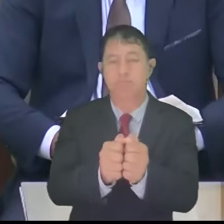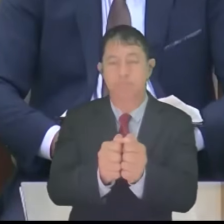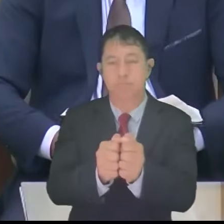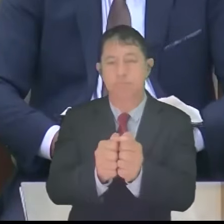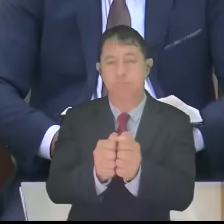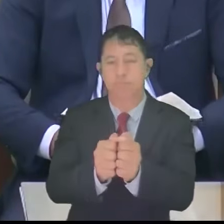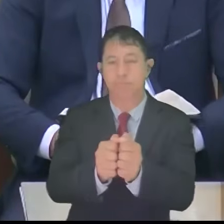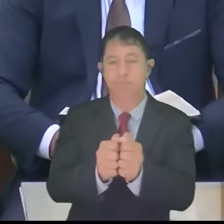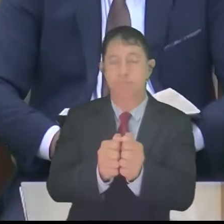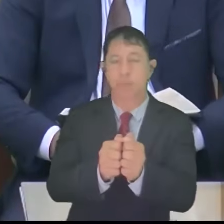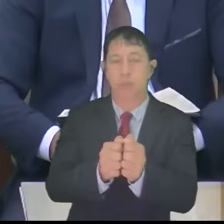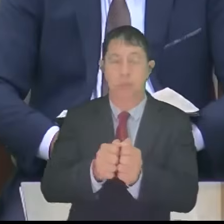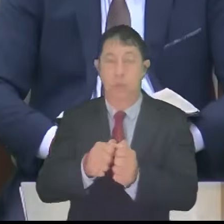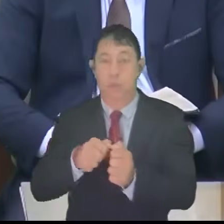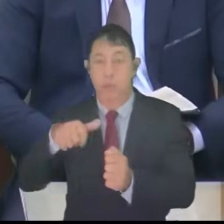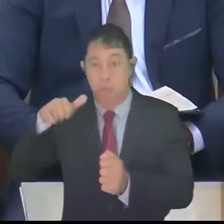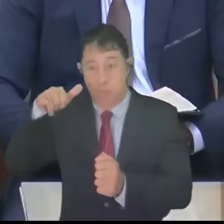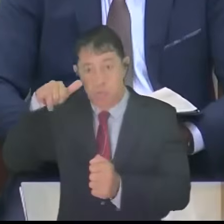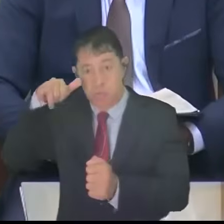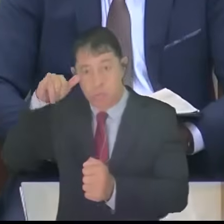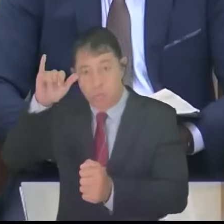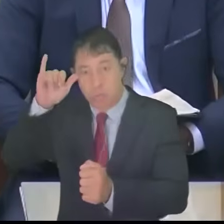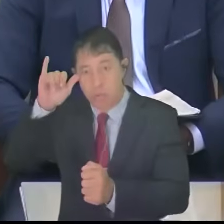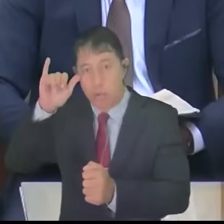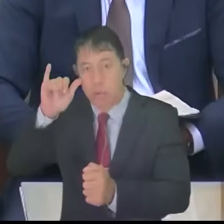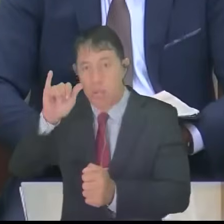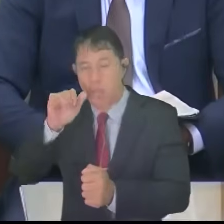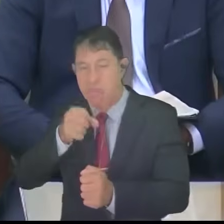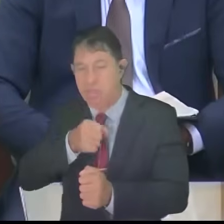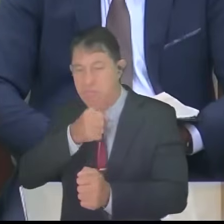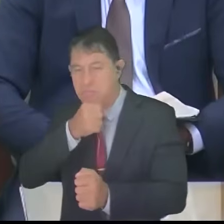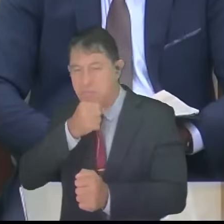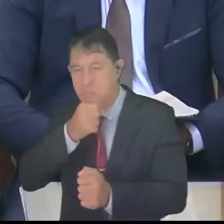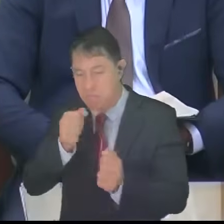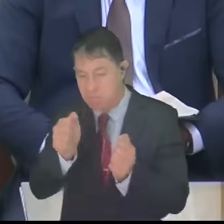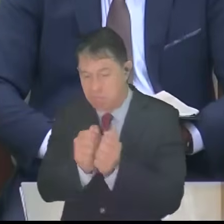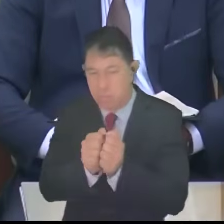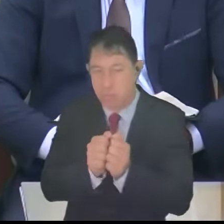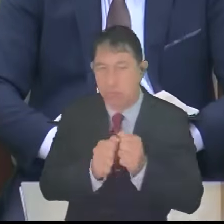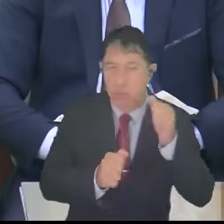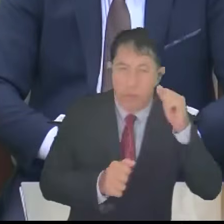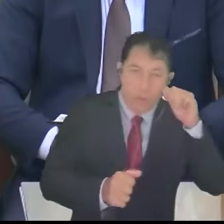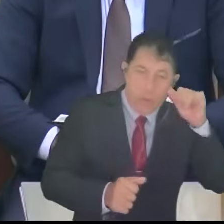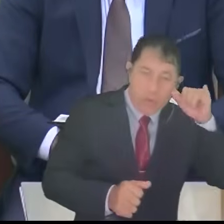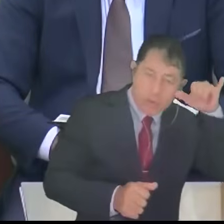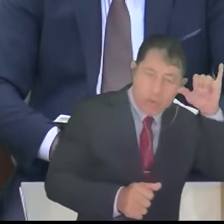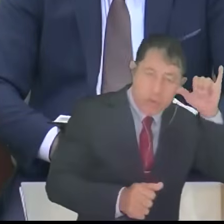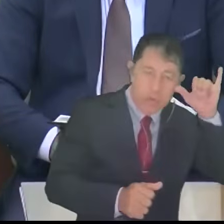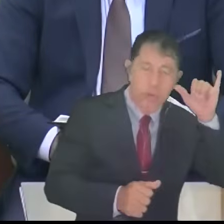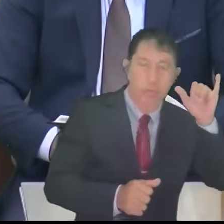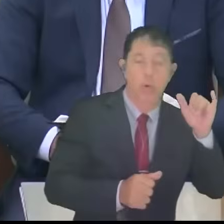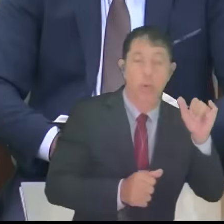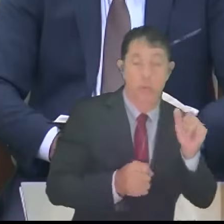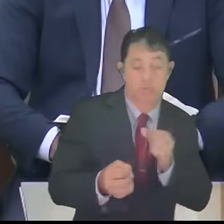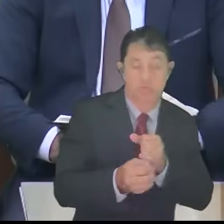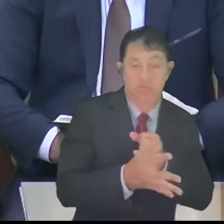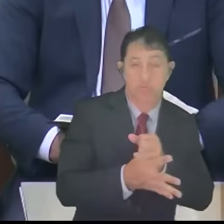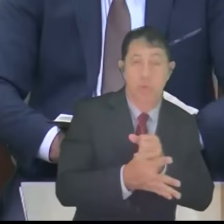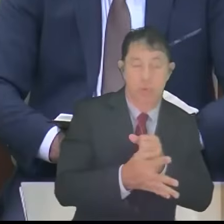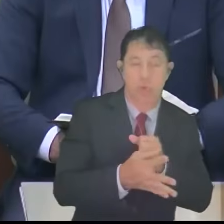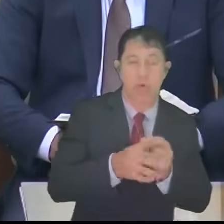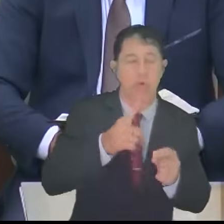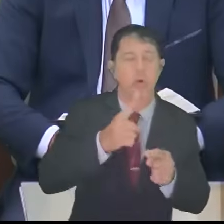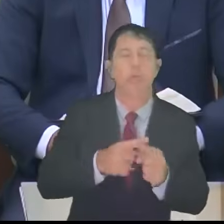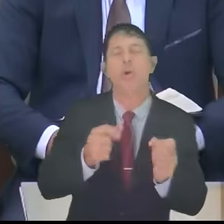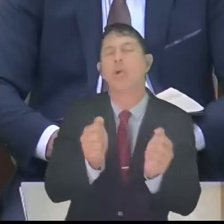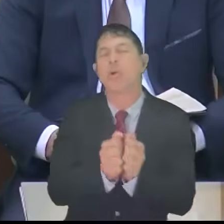um boi velho junto de um boi novo. Aleluia! Por quê? Porque o boi mais velho